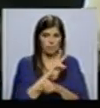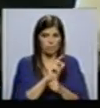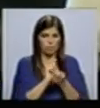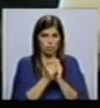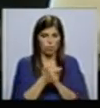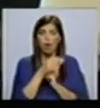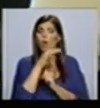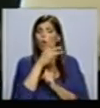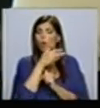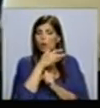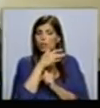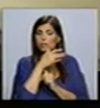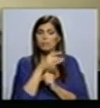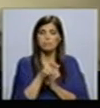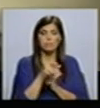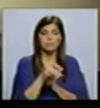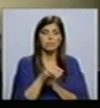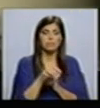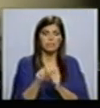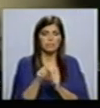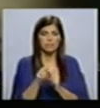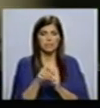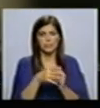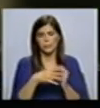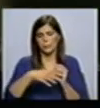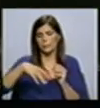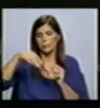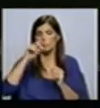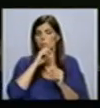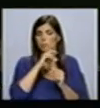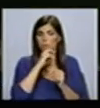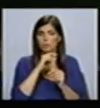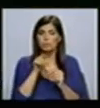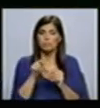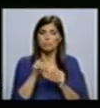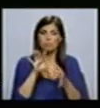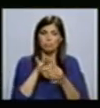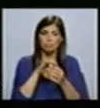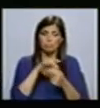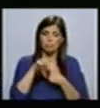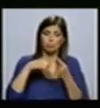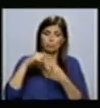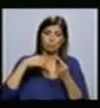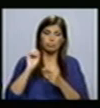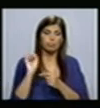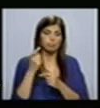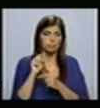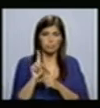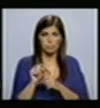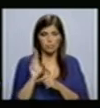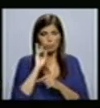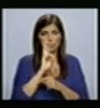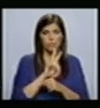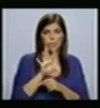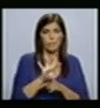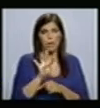cor no infravermelho, ainda por cima um asteroide com estas caudas que pode estar a ter a ver também com esta rotação muito rápida. E já estamos a ver imagens da